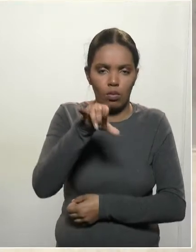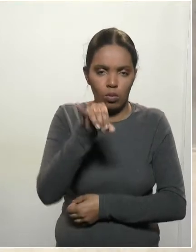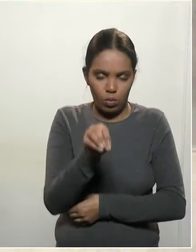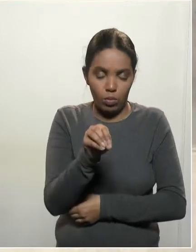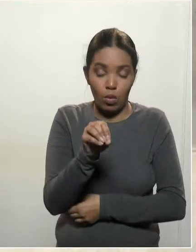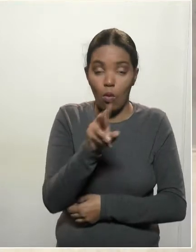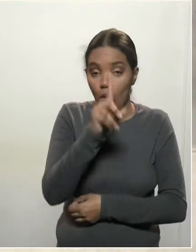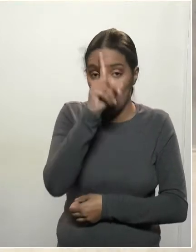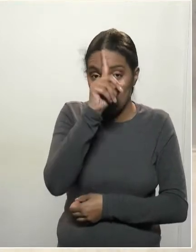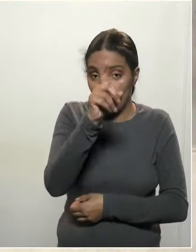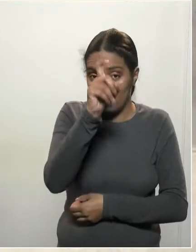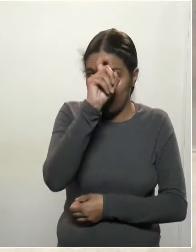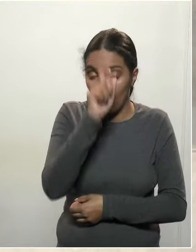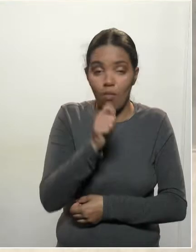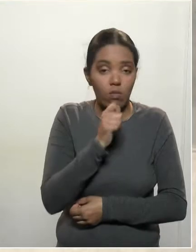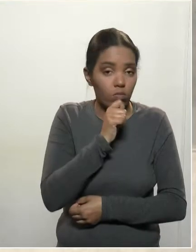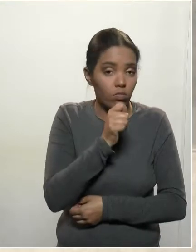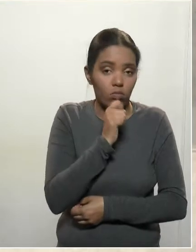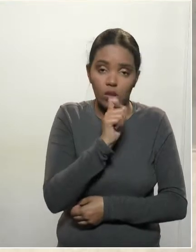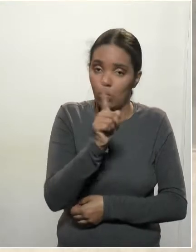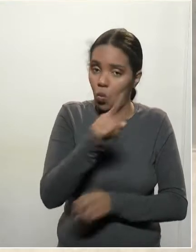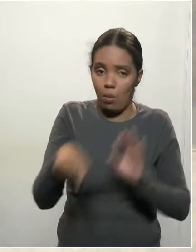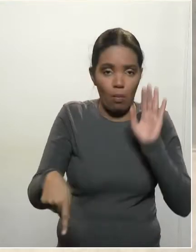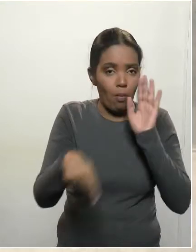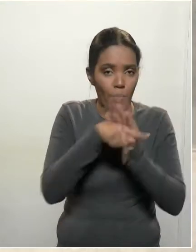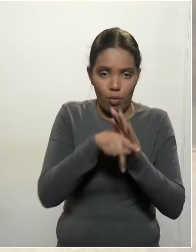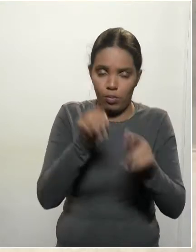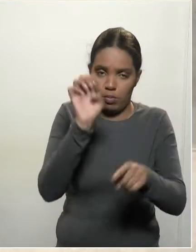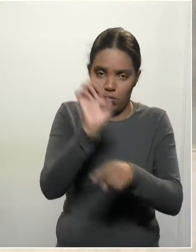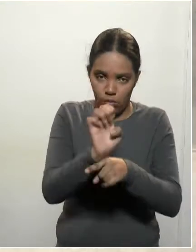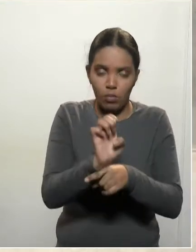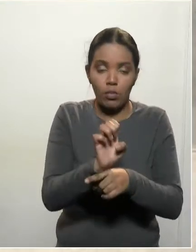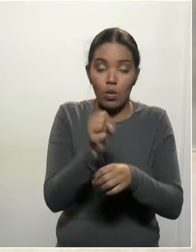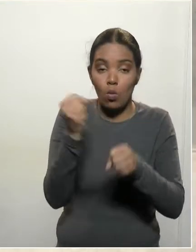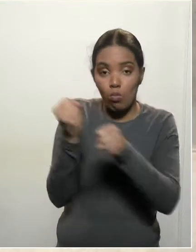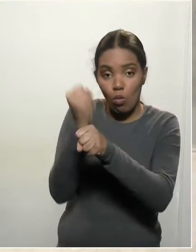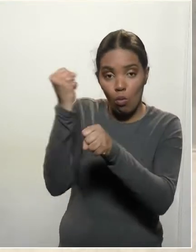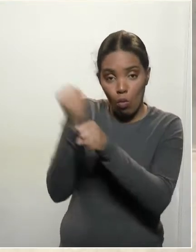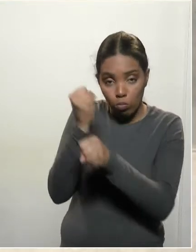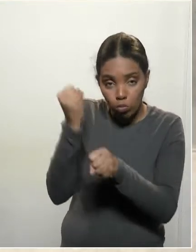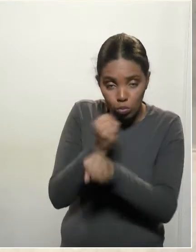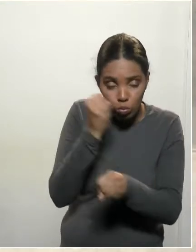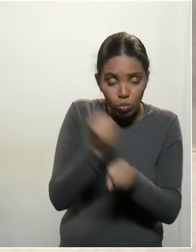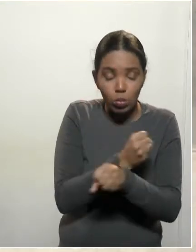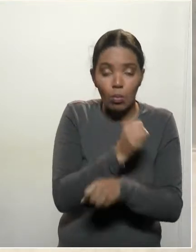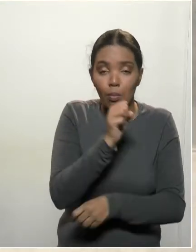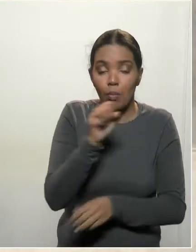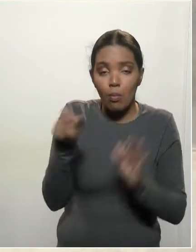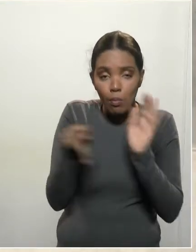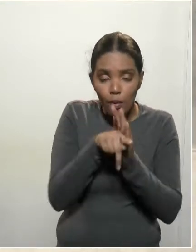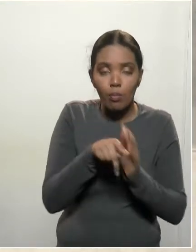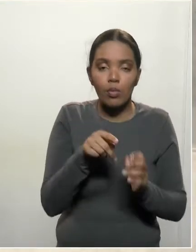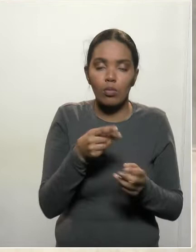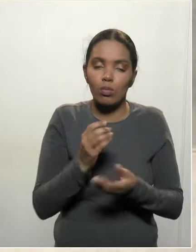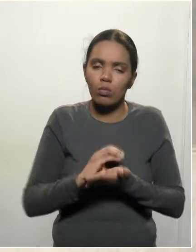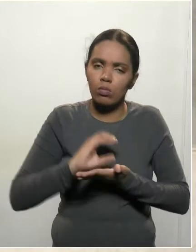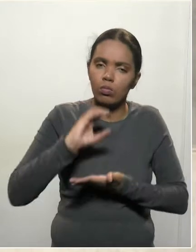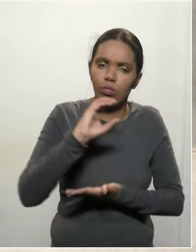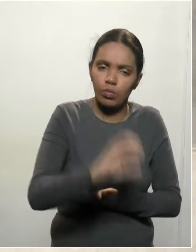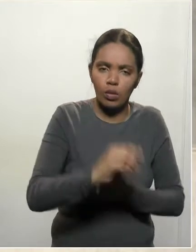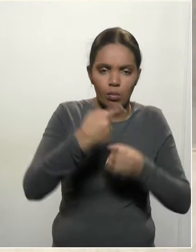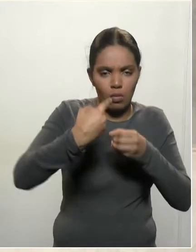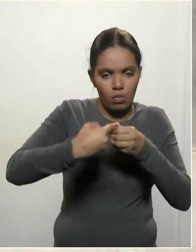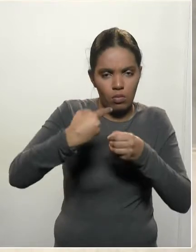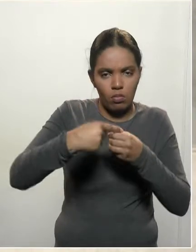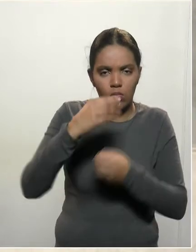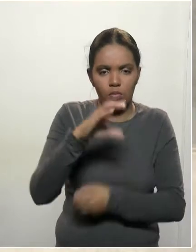hospital não está sob gestão do estado, tendo sido construído com recursos destinados ao município de Cornélio Procópio e